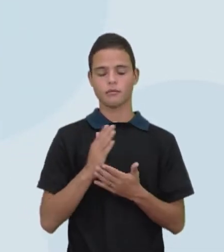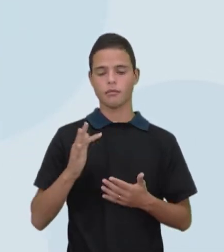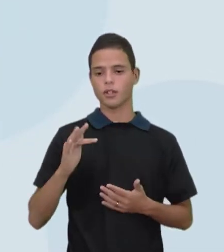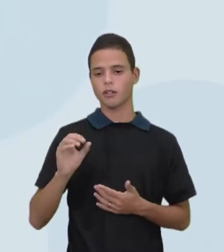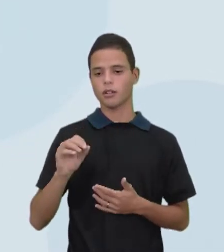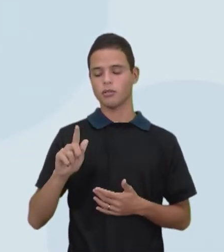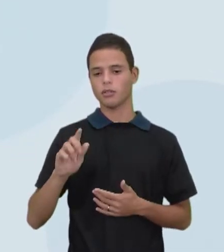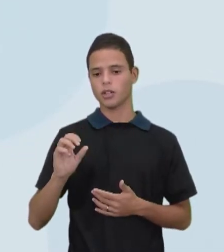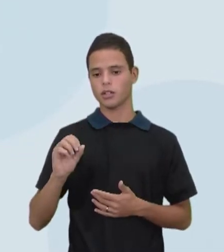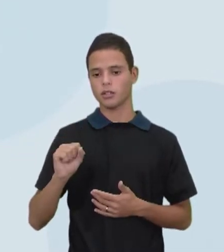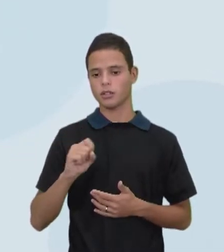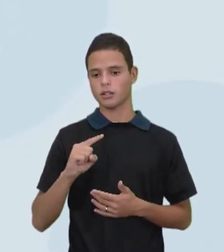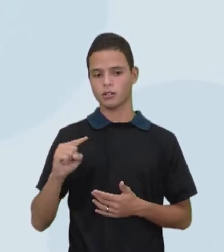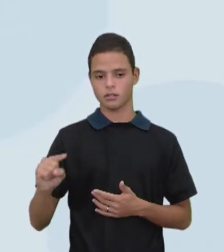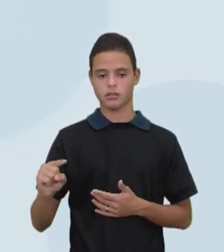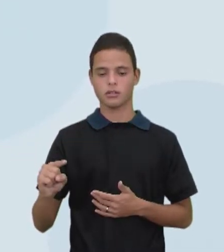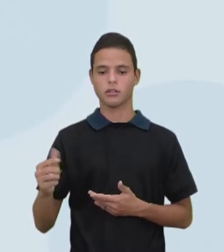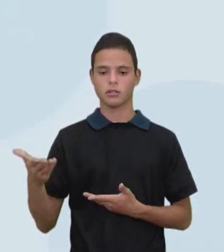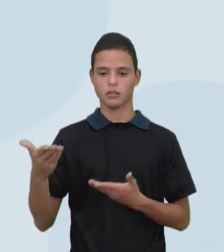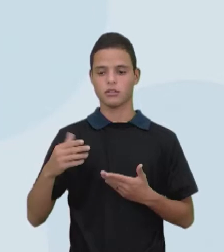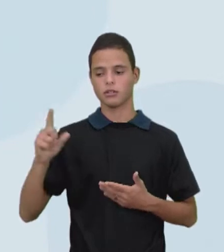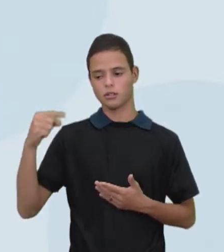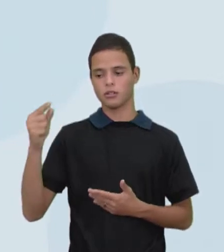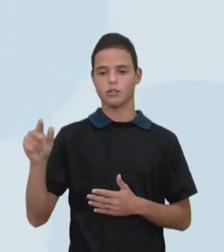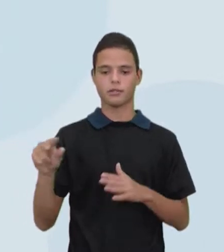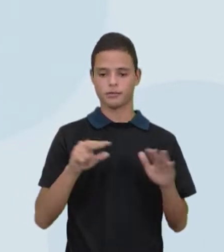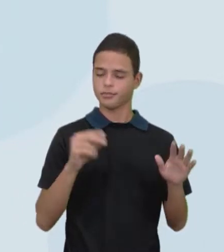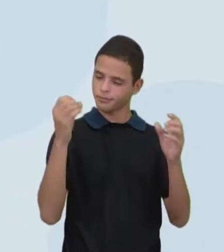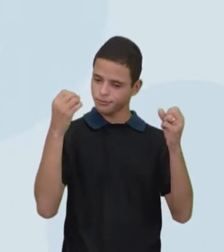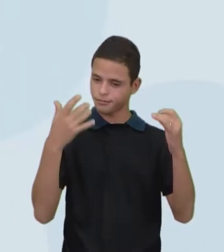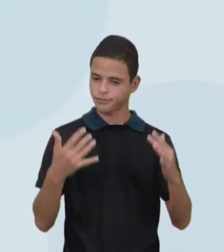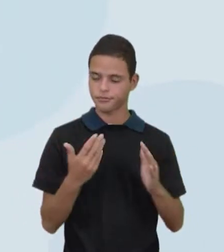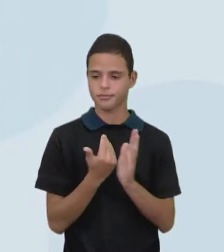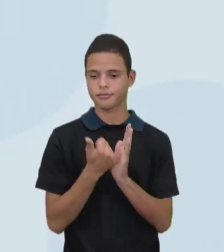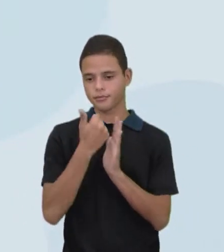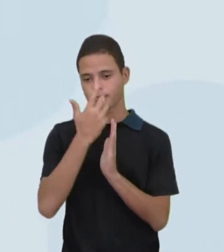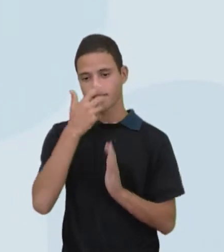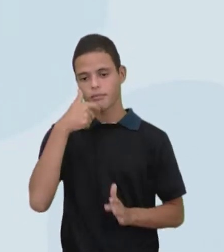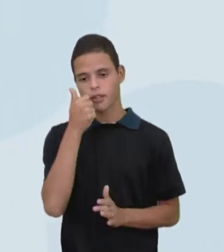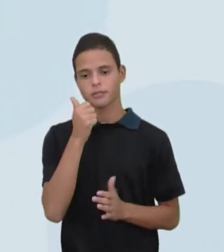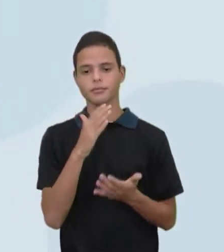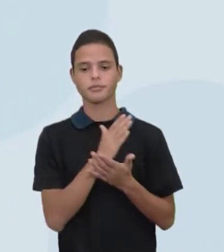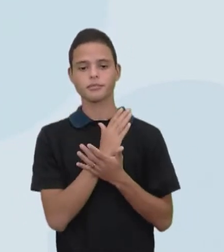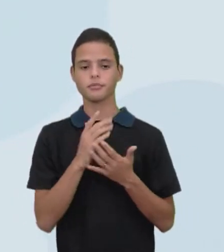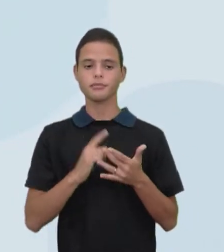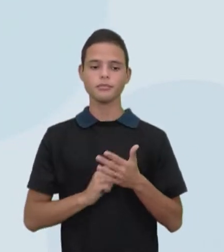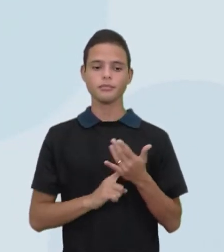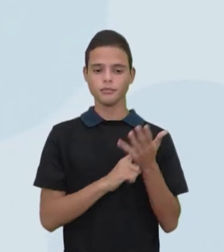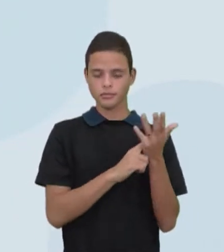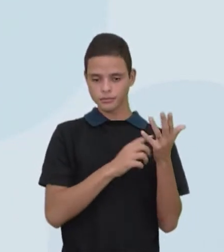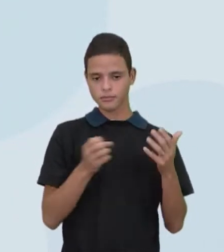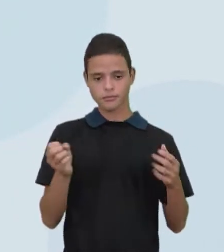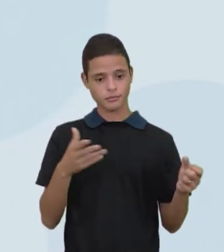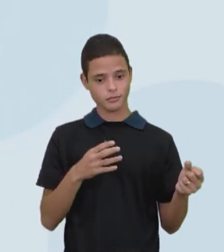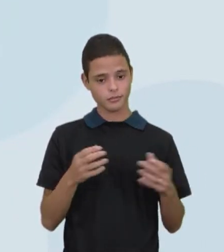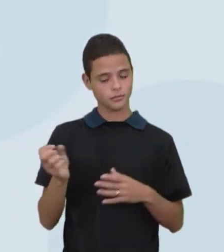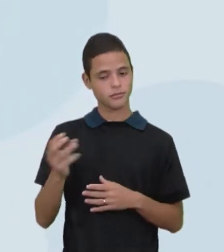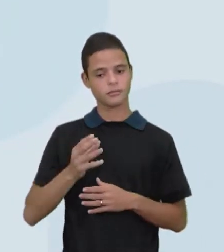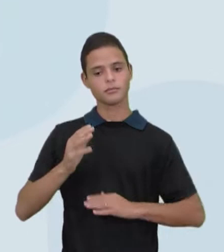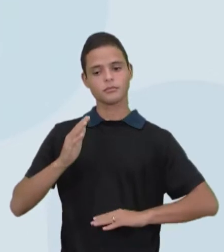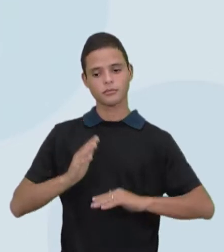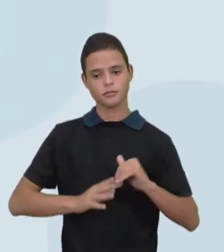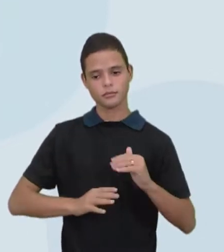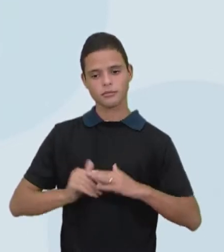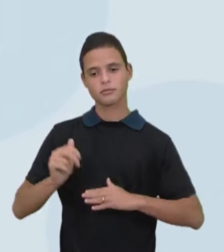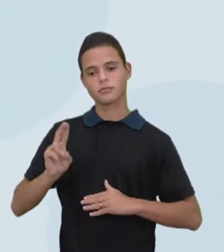fornos. A nossa convidada, na semana que vem, vai explicar melhor isso pra gente. E também algumas tecnologias modernas, né? Então, aperfeiçoada,